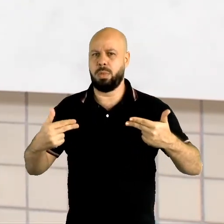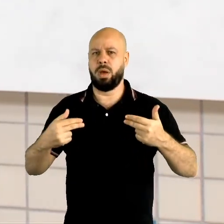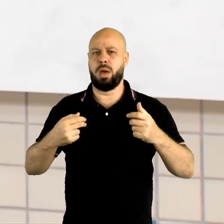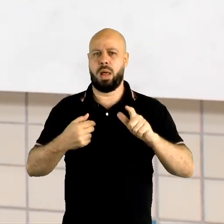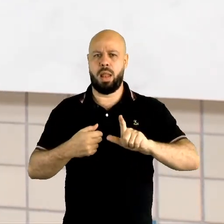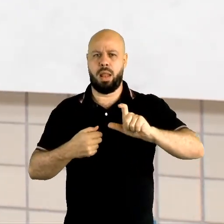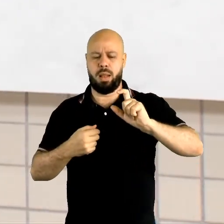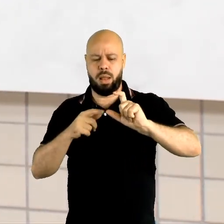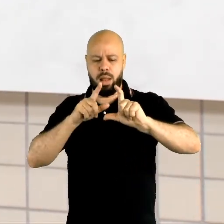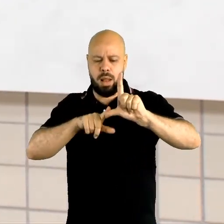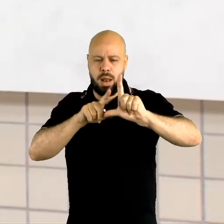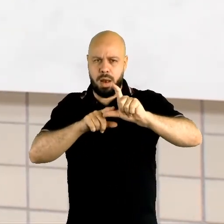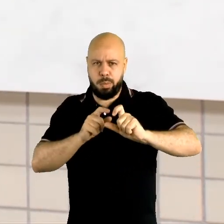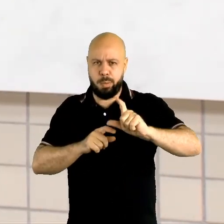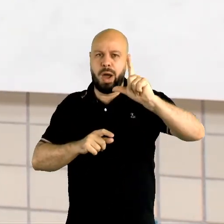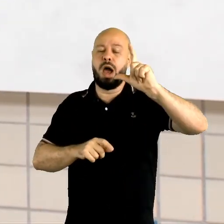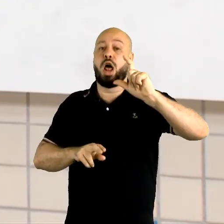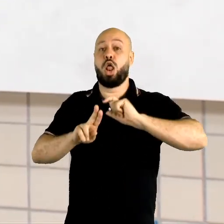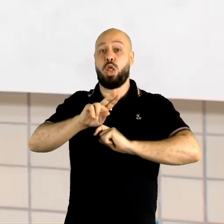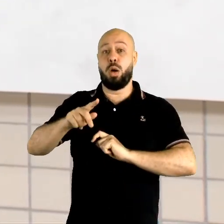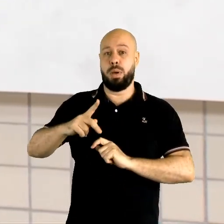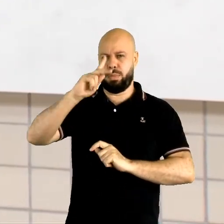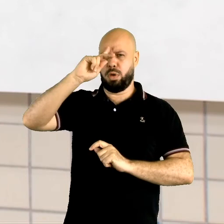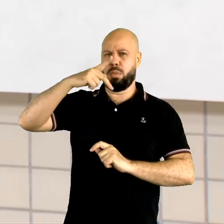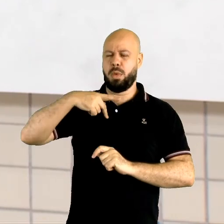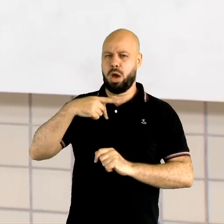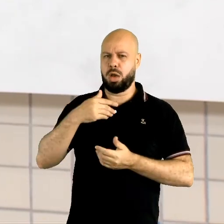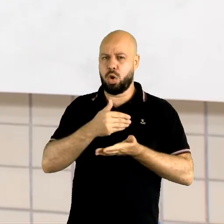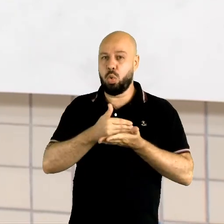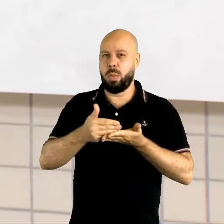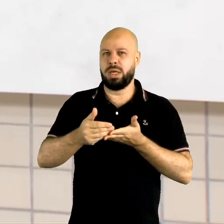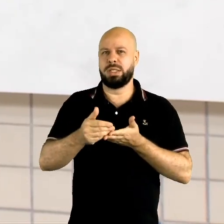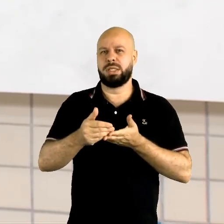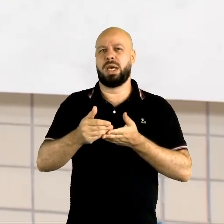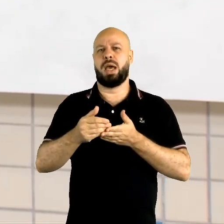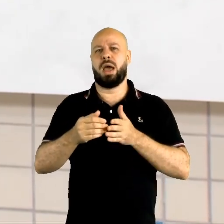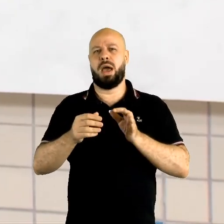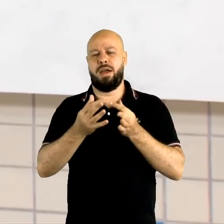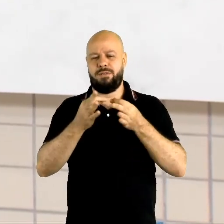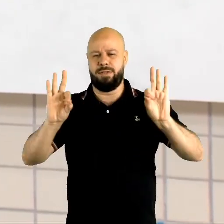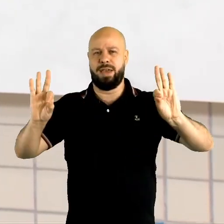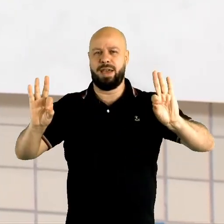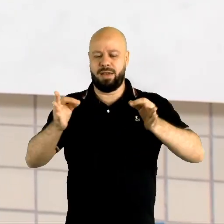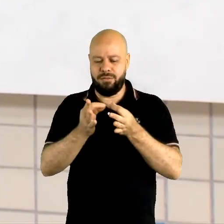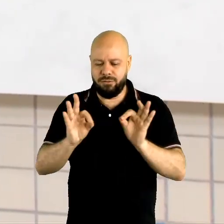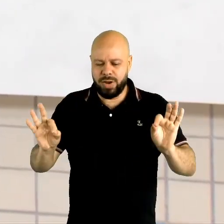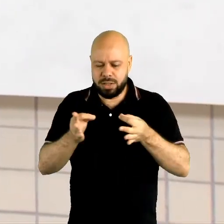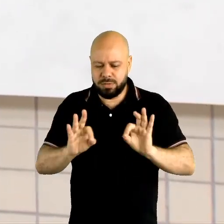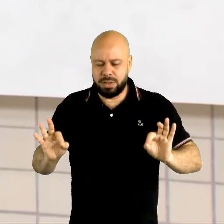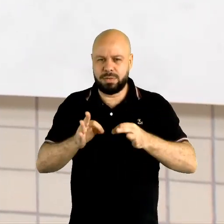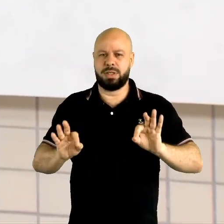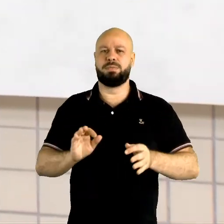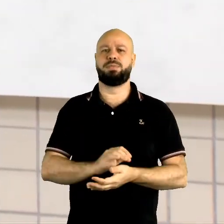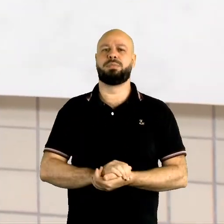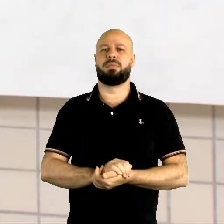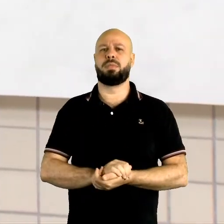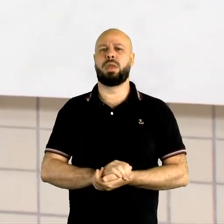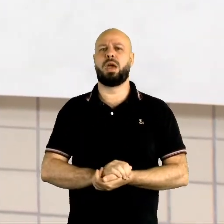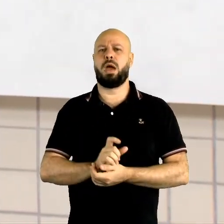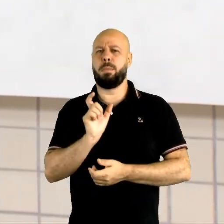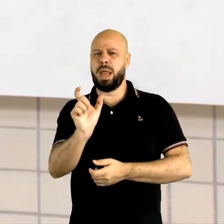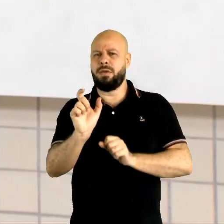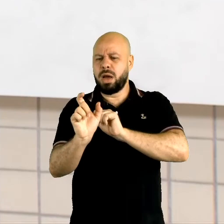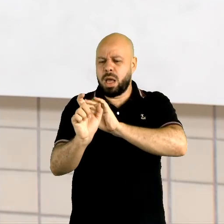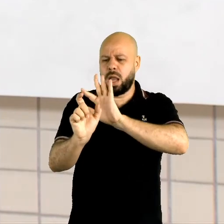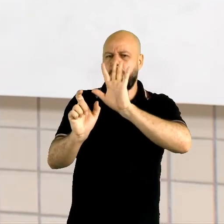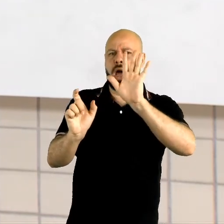maiúscula e nomes próprios em início das frases, certo? Combinar a palavra clara, que a pessoa entenda,